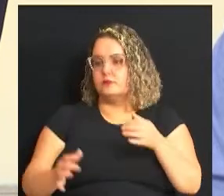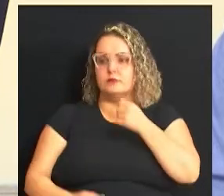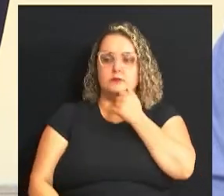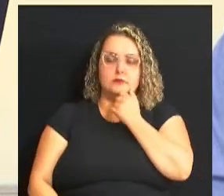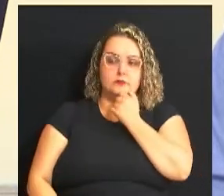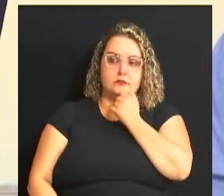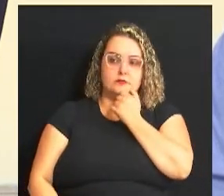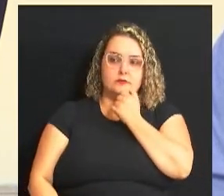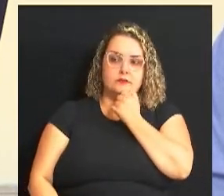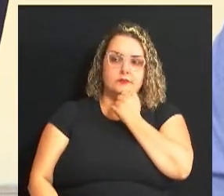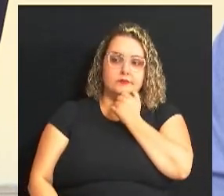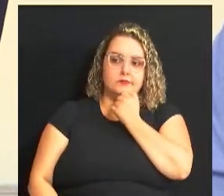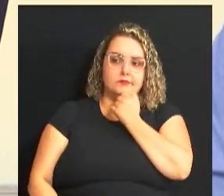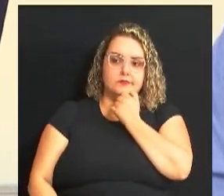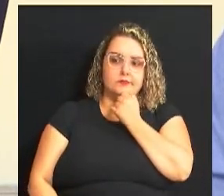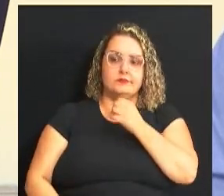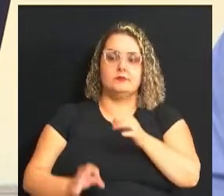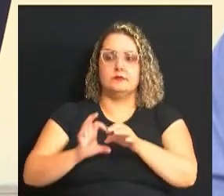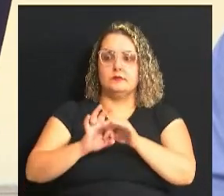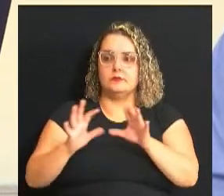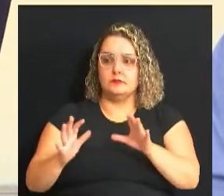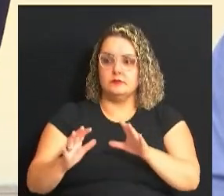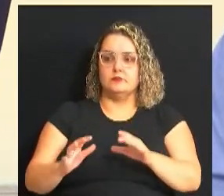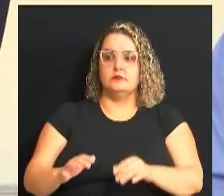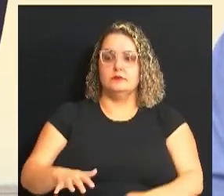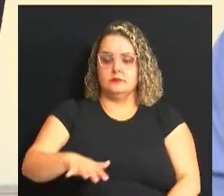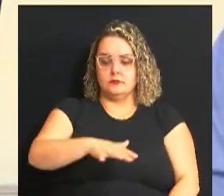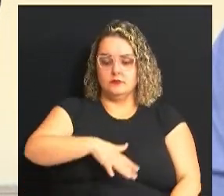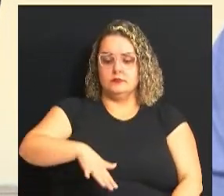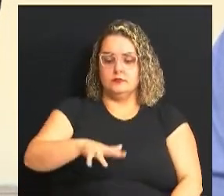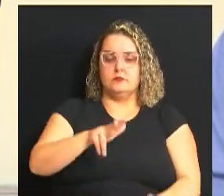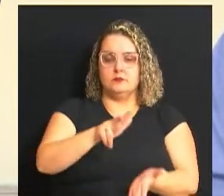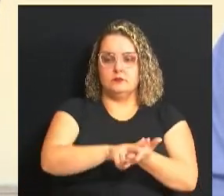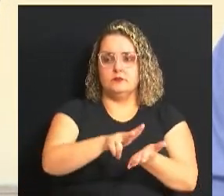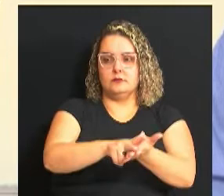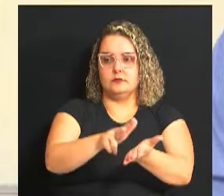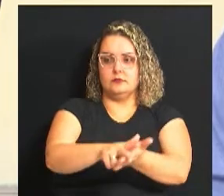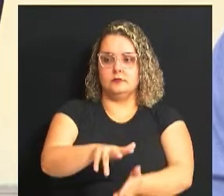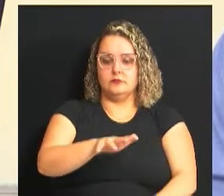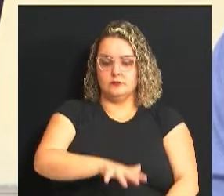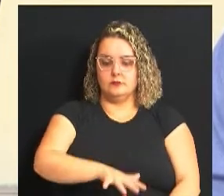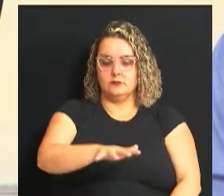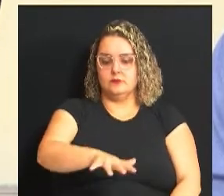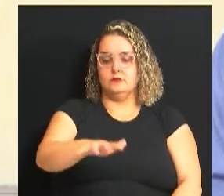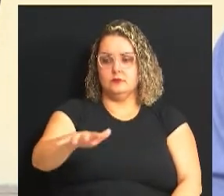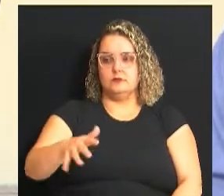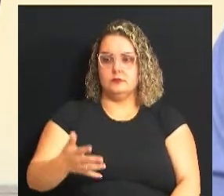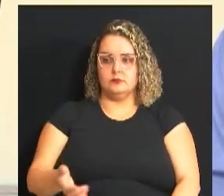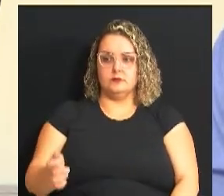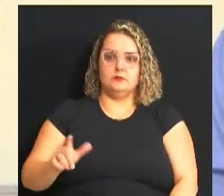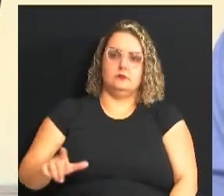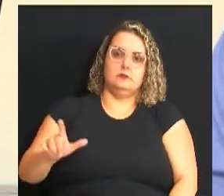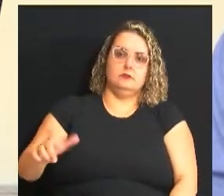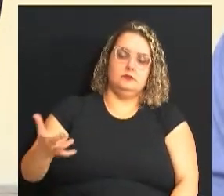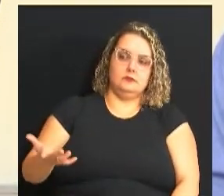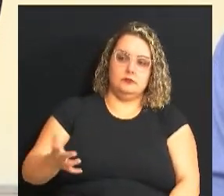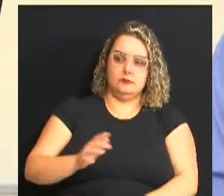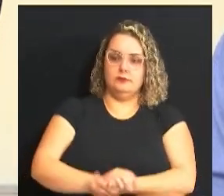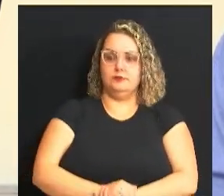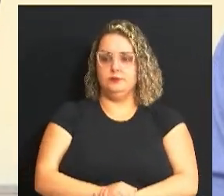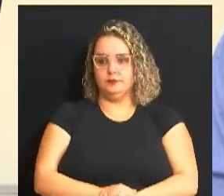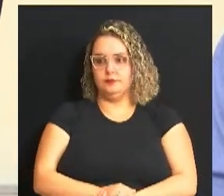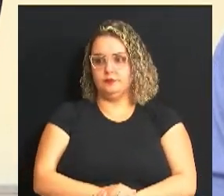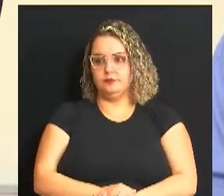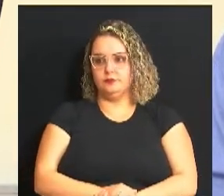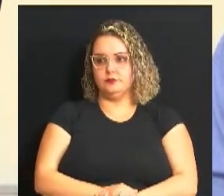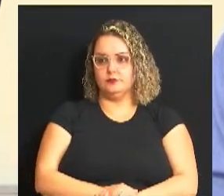a autorizar a urbanização, a regularização dessas áreas. Tá? É óbvio que